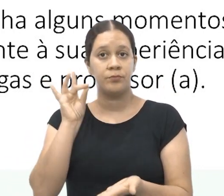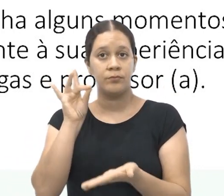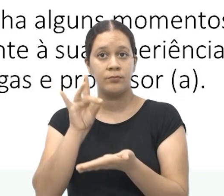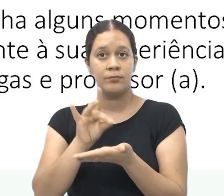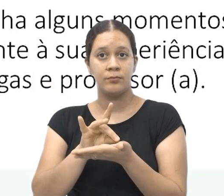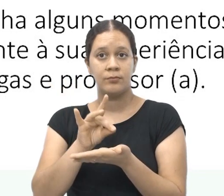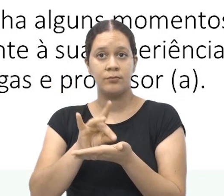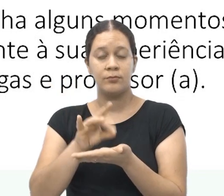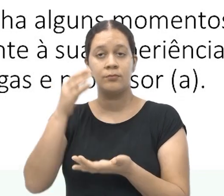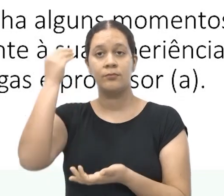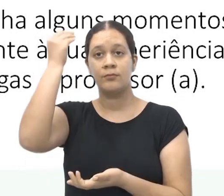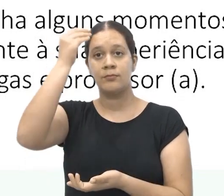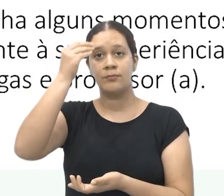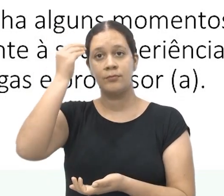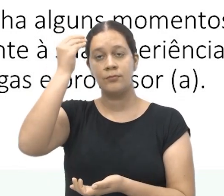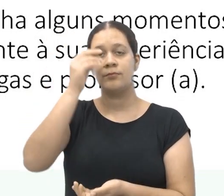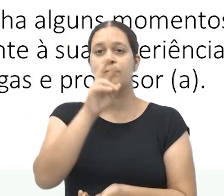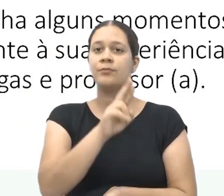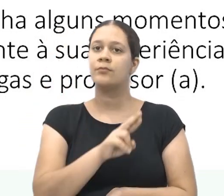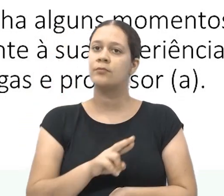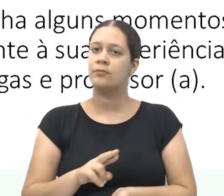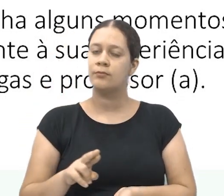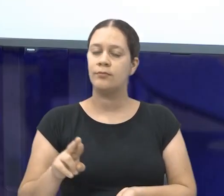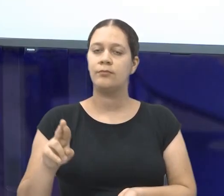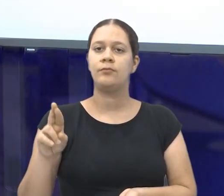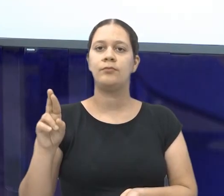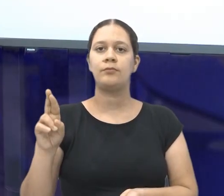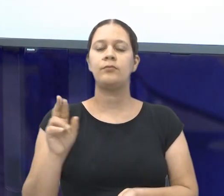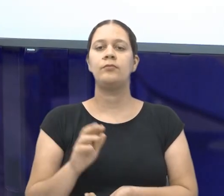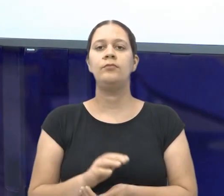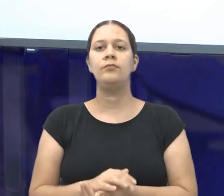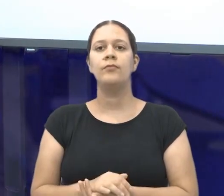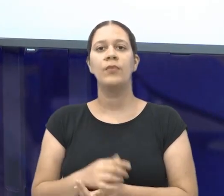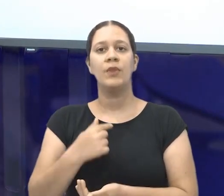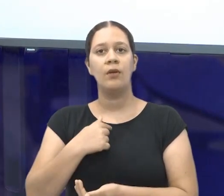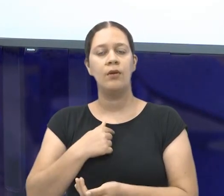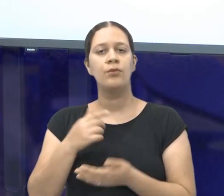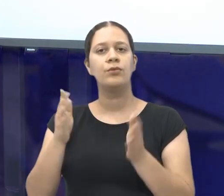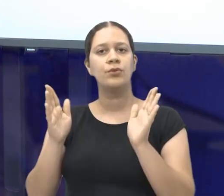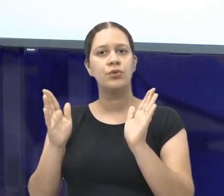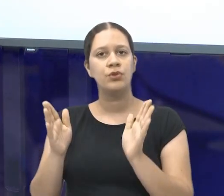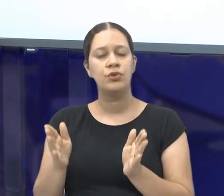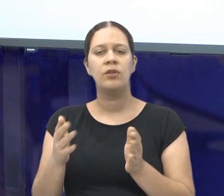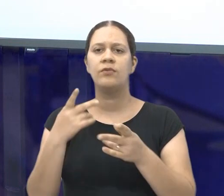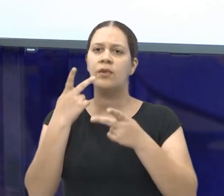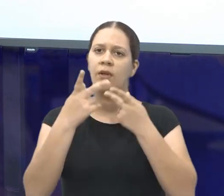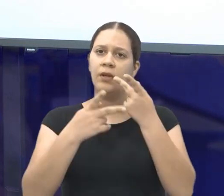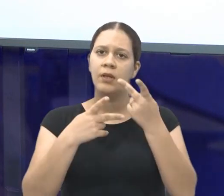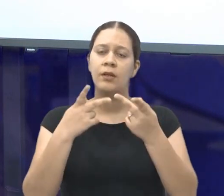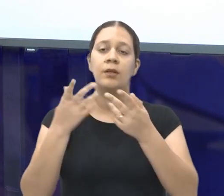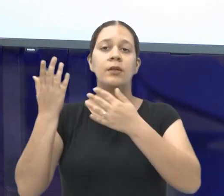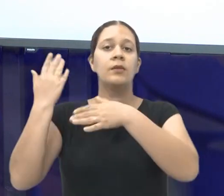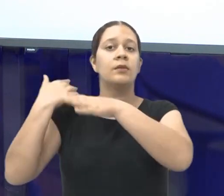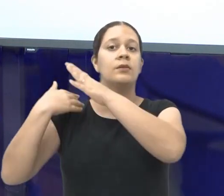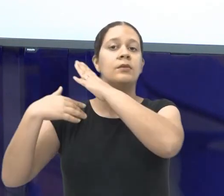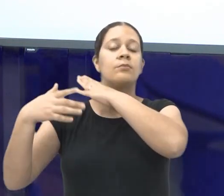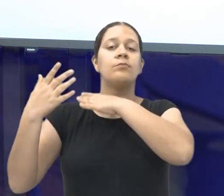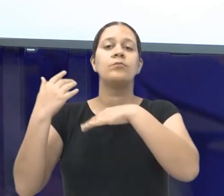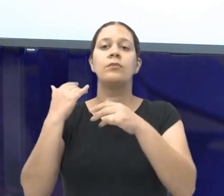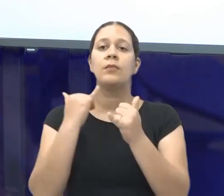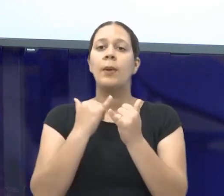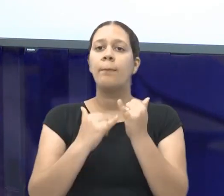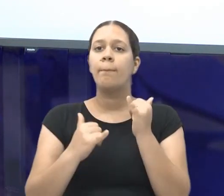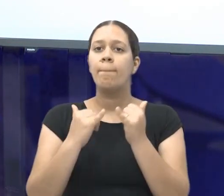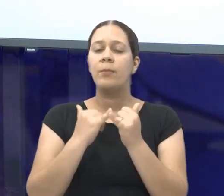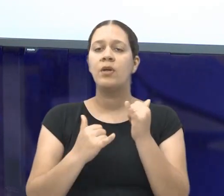de experiências religiosas. Ou seja, aquilo que eu já falei em uma de nossas aulas passadas, né? Parece que, mesmo